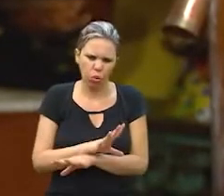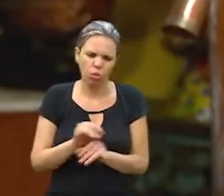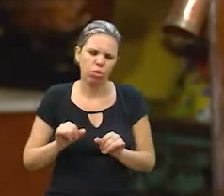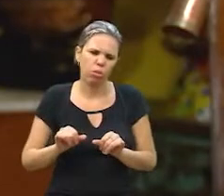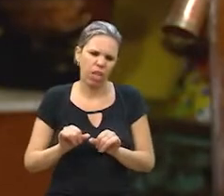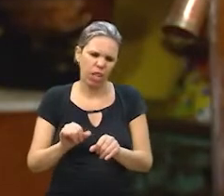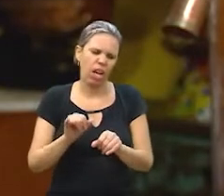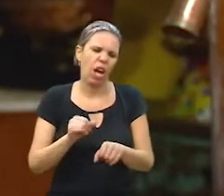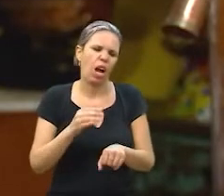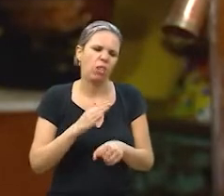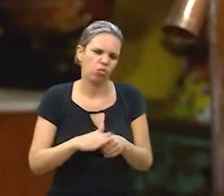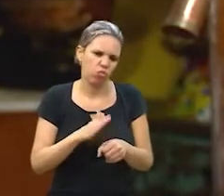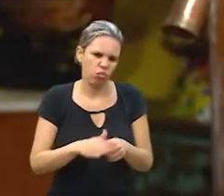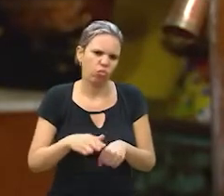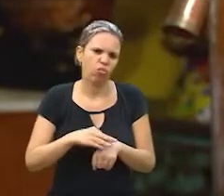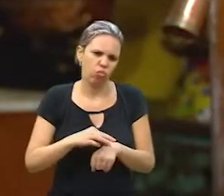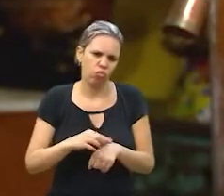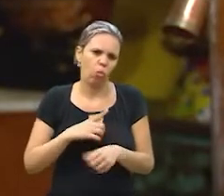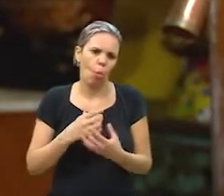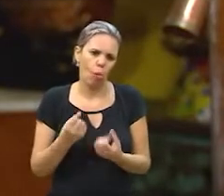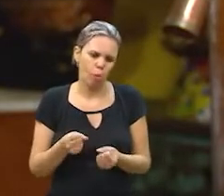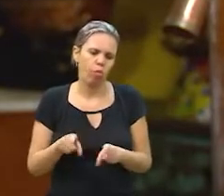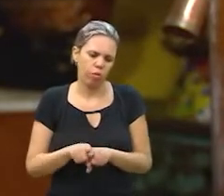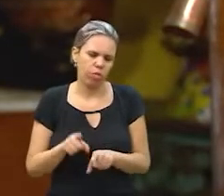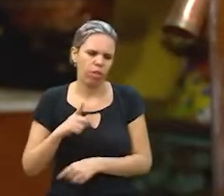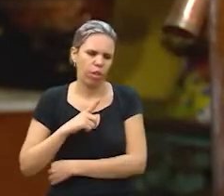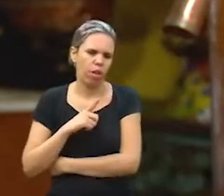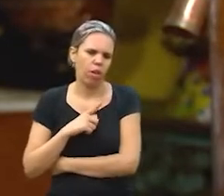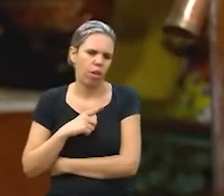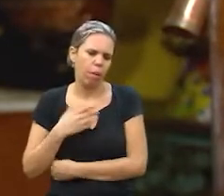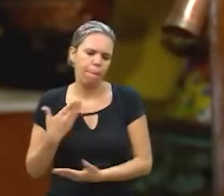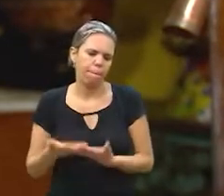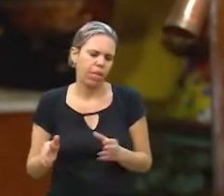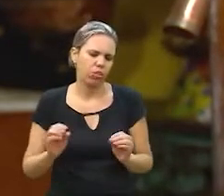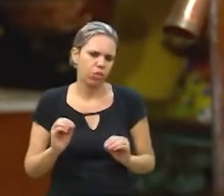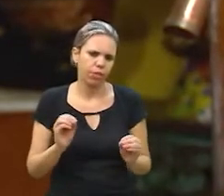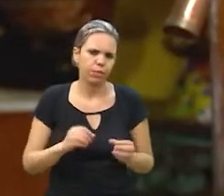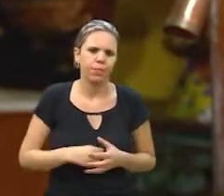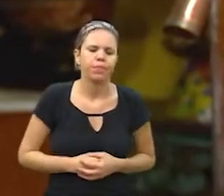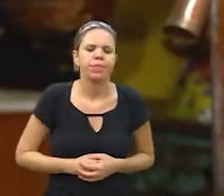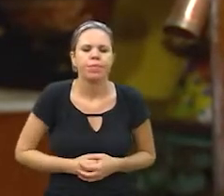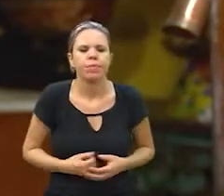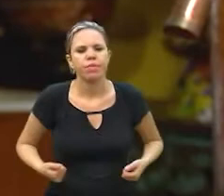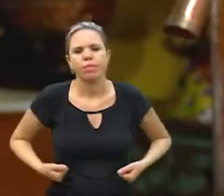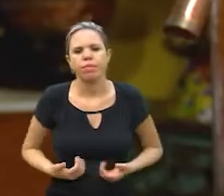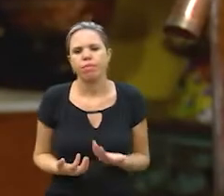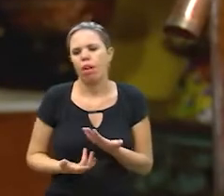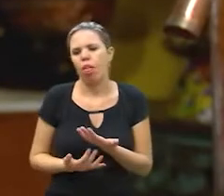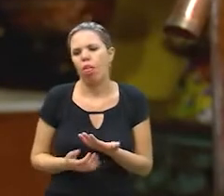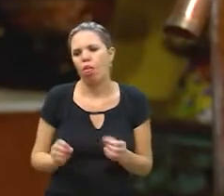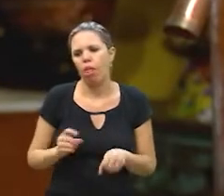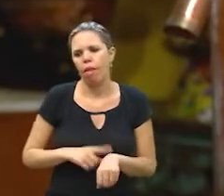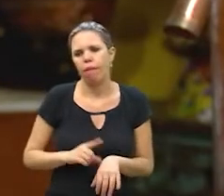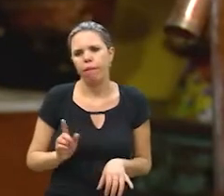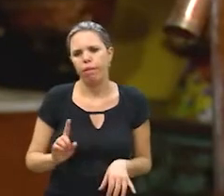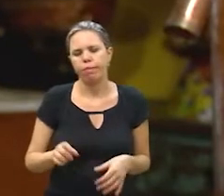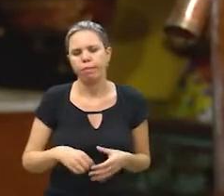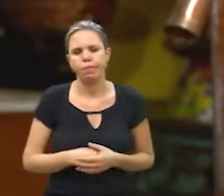supermercado que encontra também. Que tem, né? Que tem. Certo. E aí você não perde nada. não gasta gás, não perde